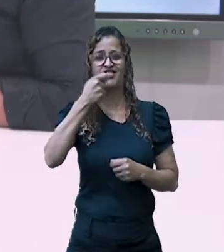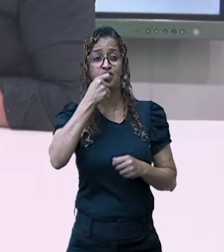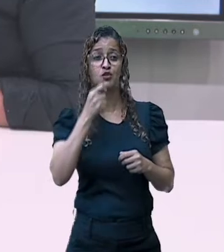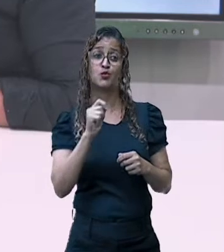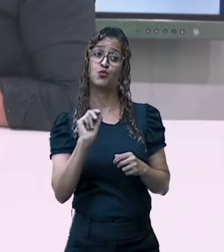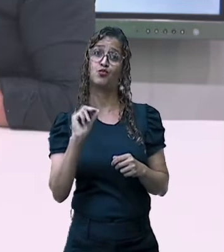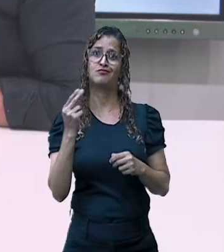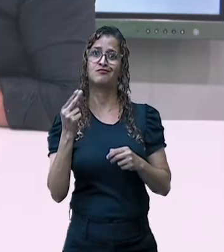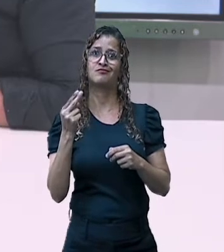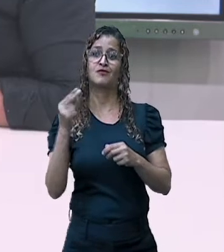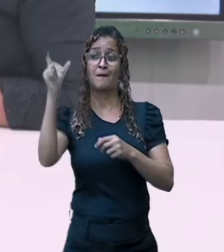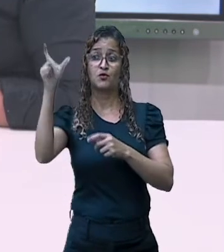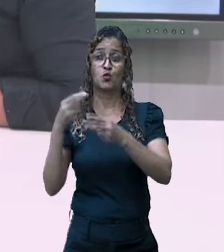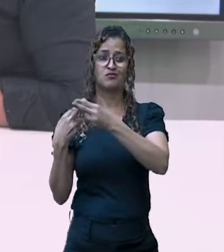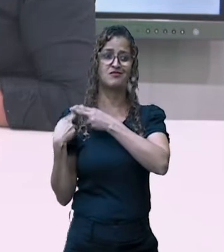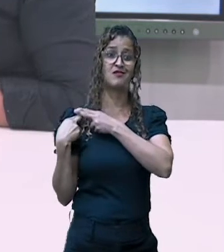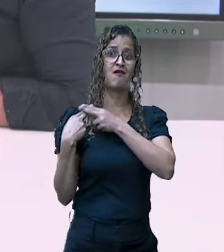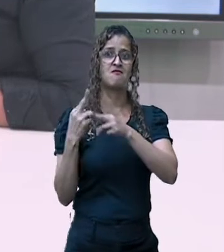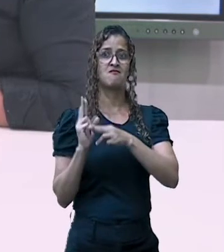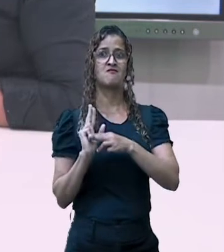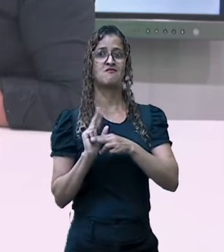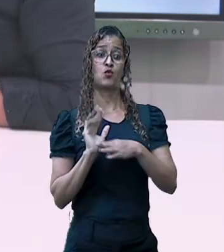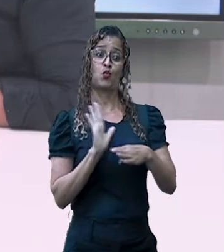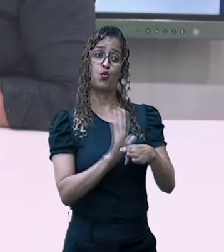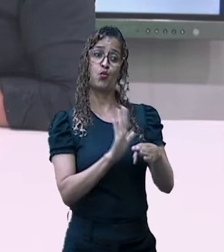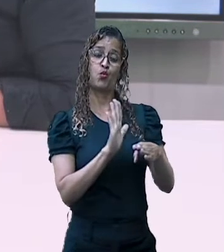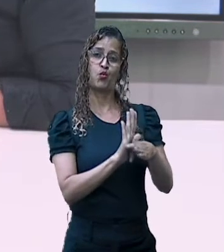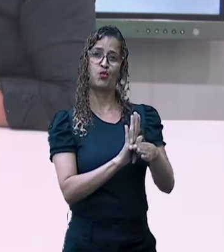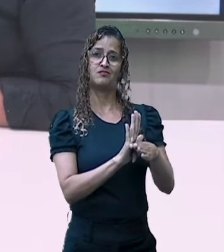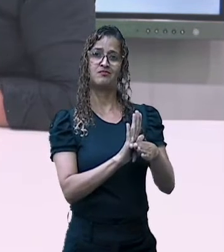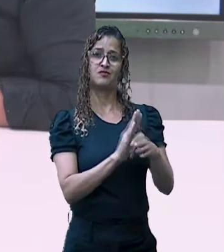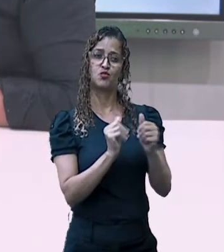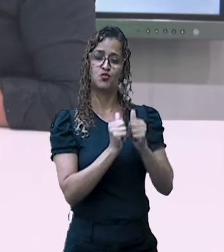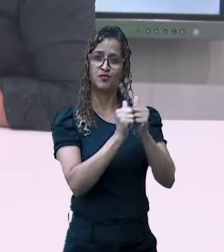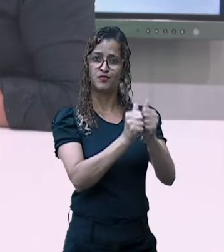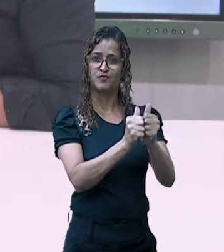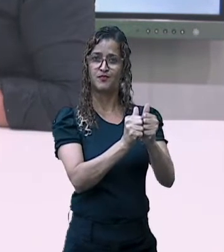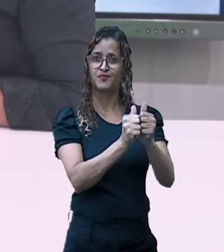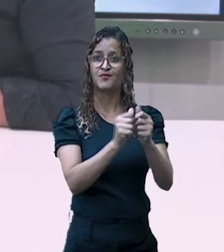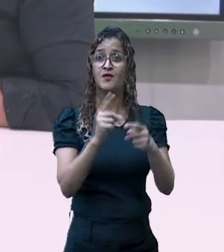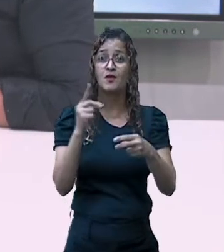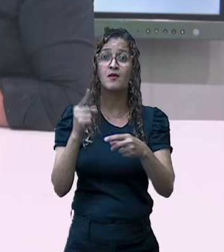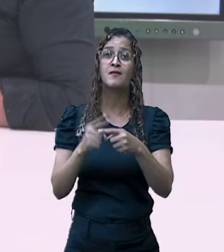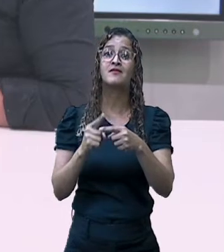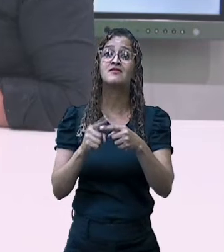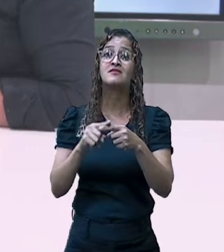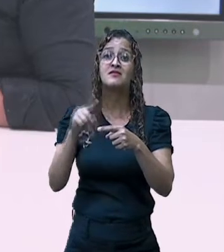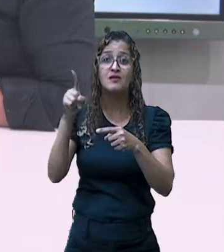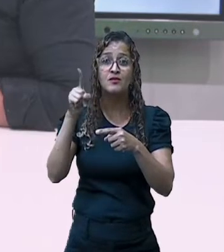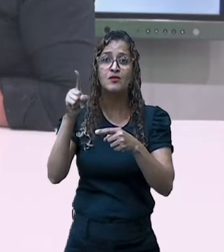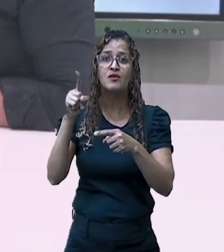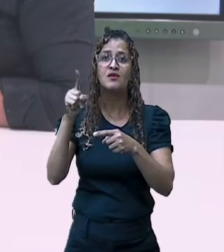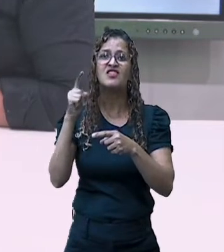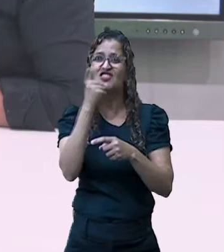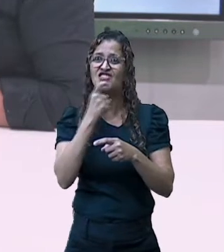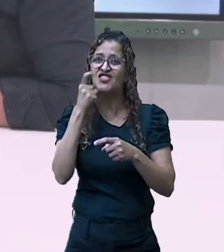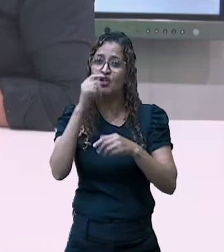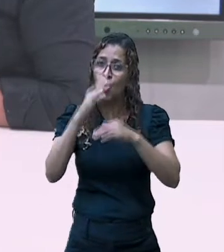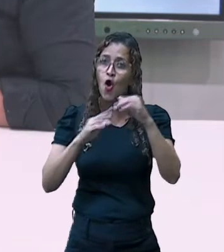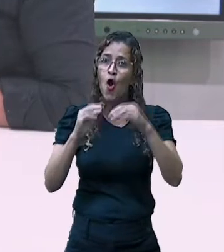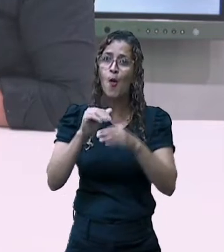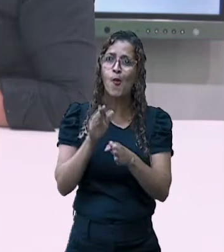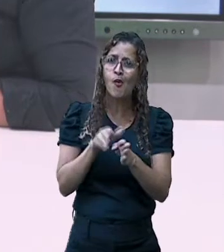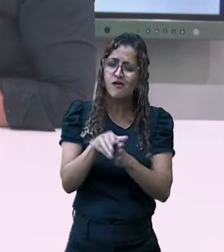muito específico. Então, tem que ser conversado com o dentista para o dentista orientar a forma correta de cuidar.